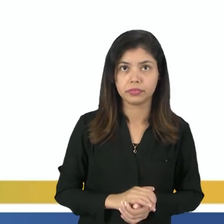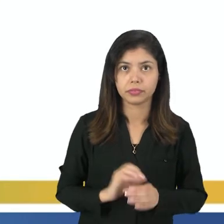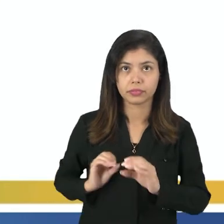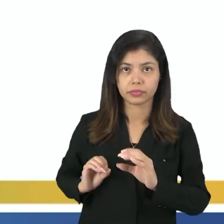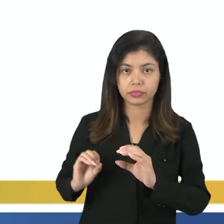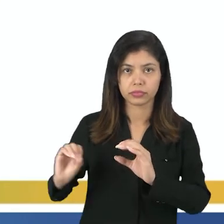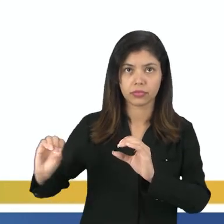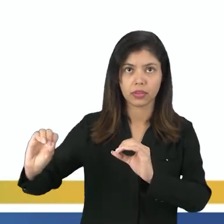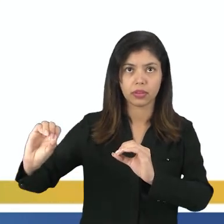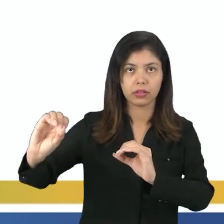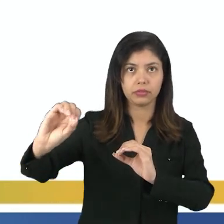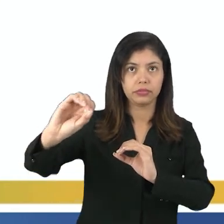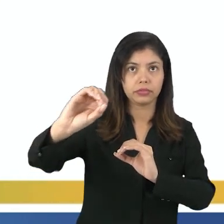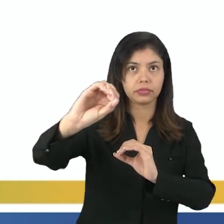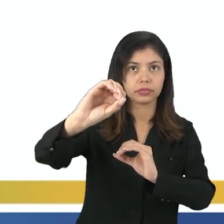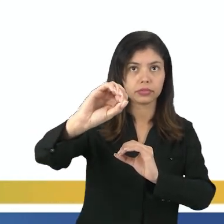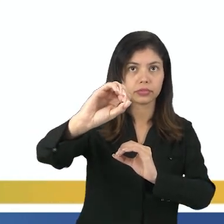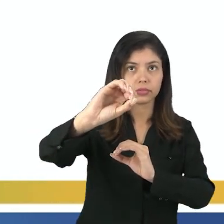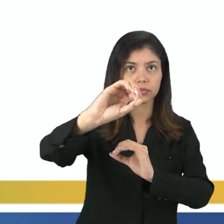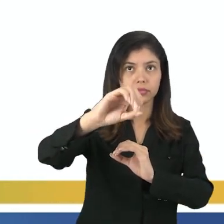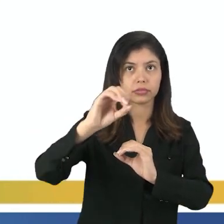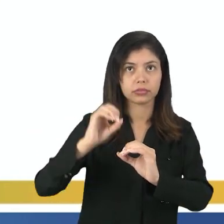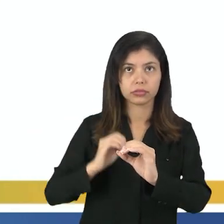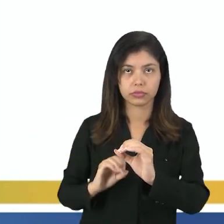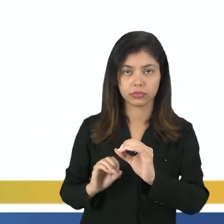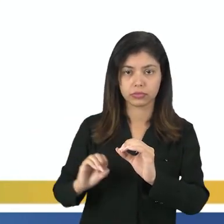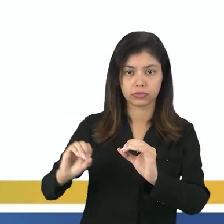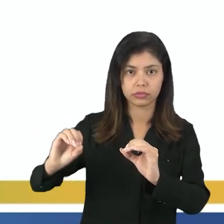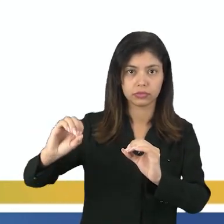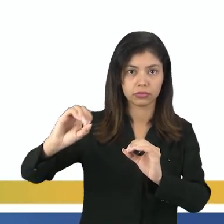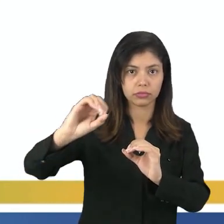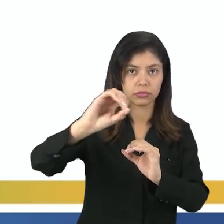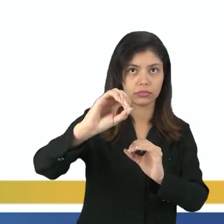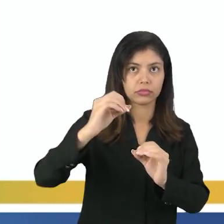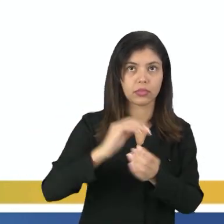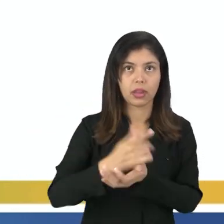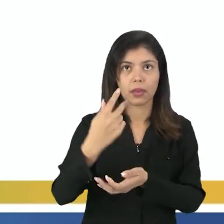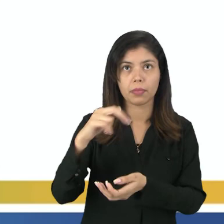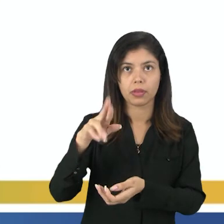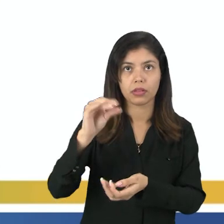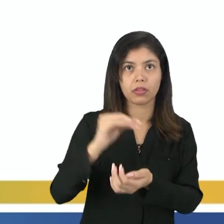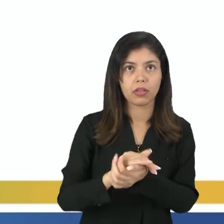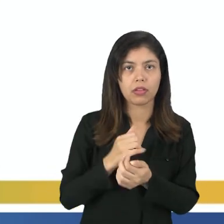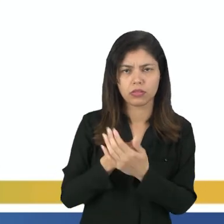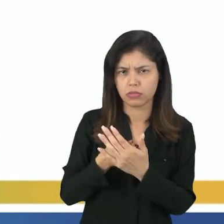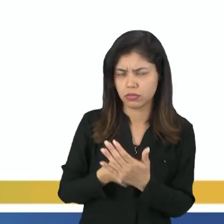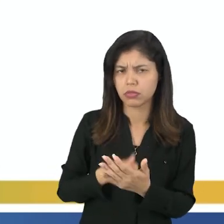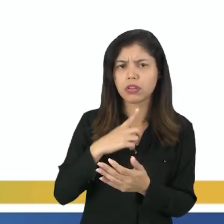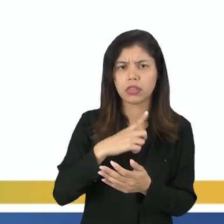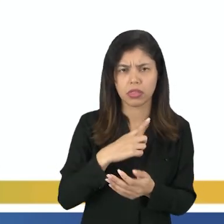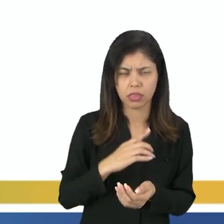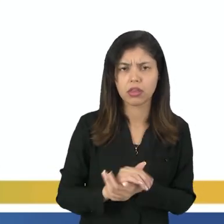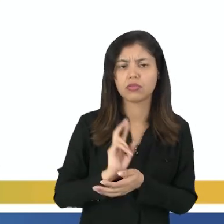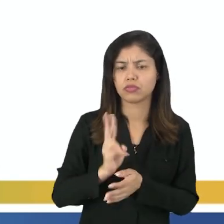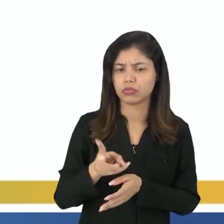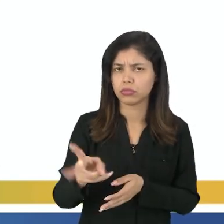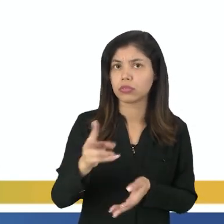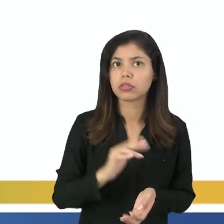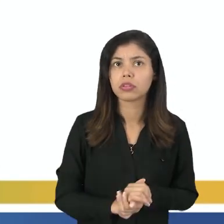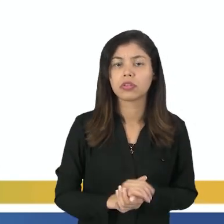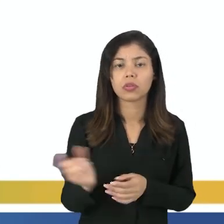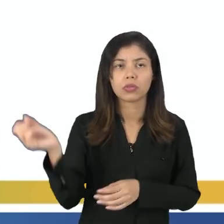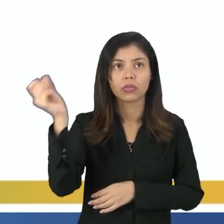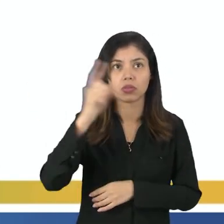ali a Lua, e aí chega um momento que ela entra na penumbra, né? Que é uma fonte extensa que está sendo produzida ali, ou seja, o